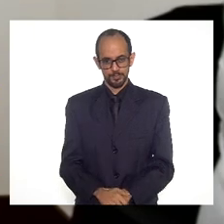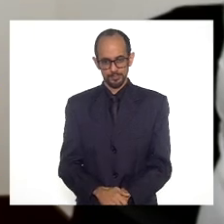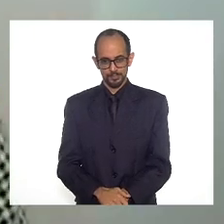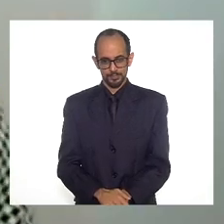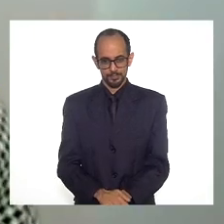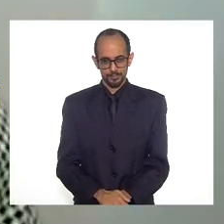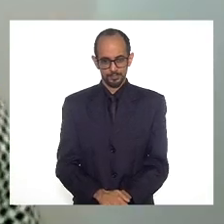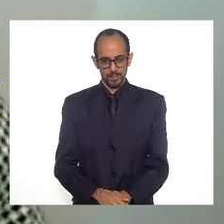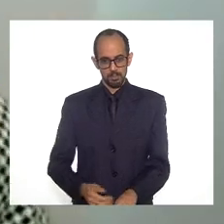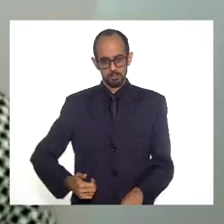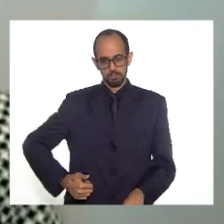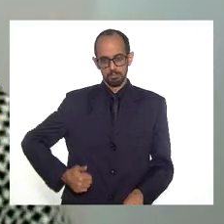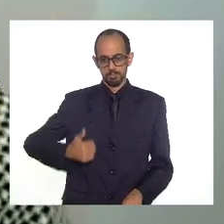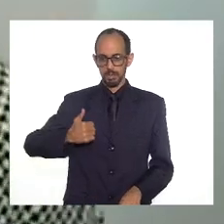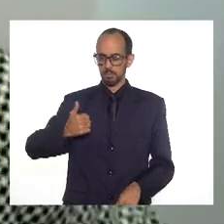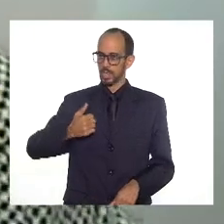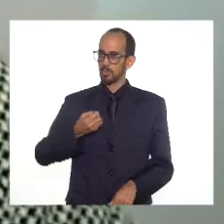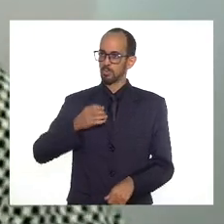Presidente, primeiro,